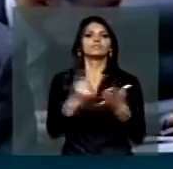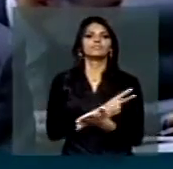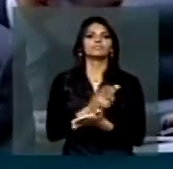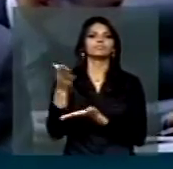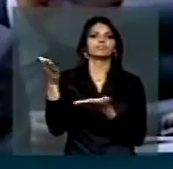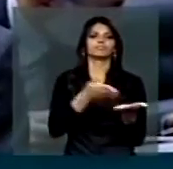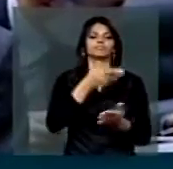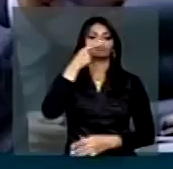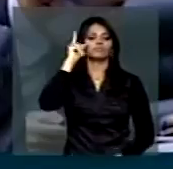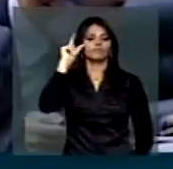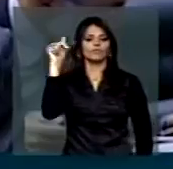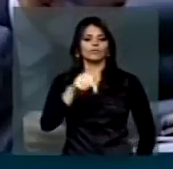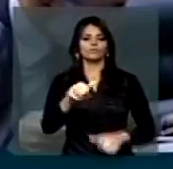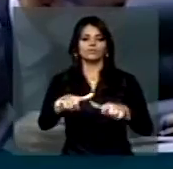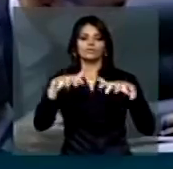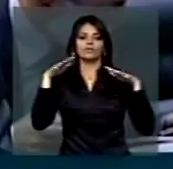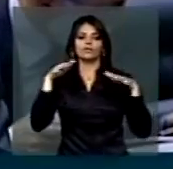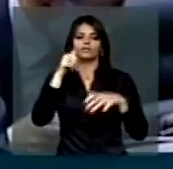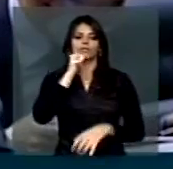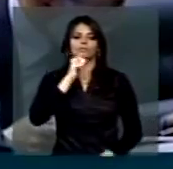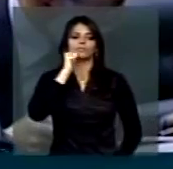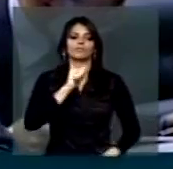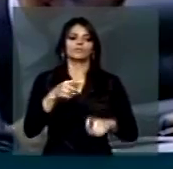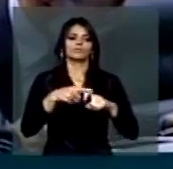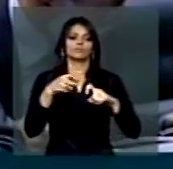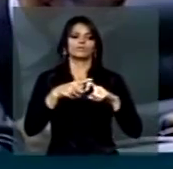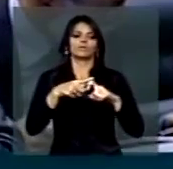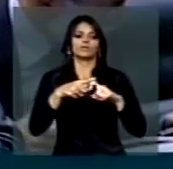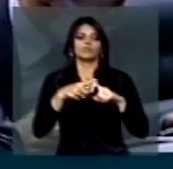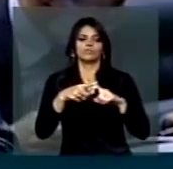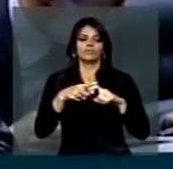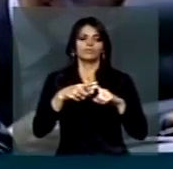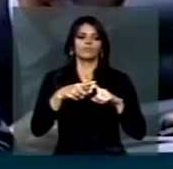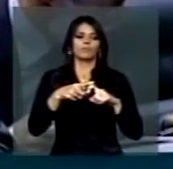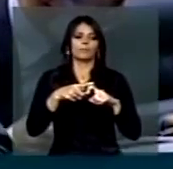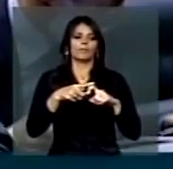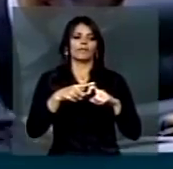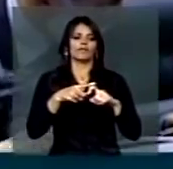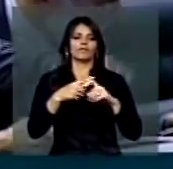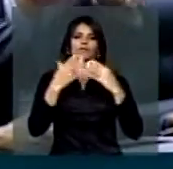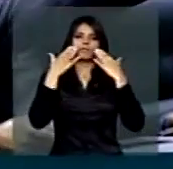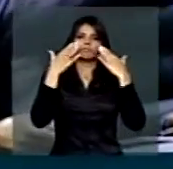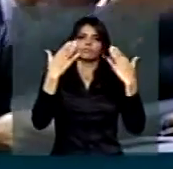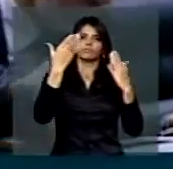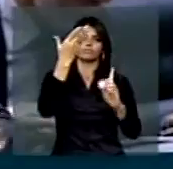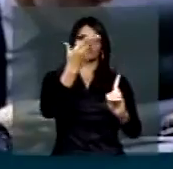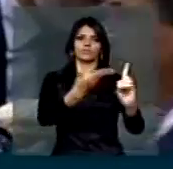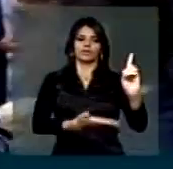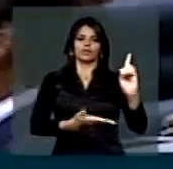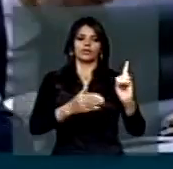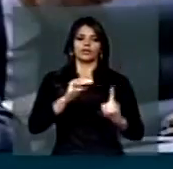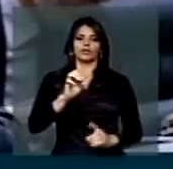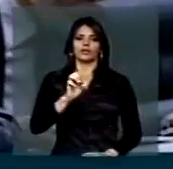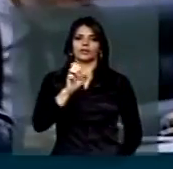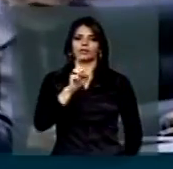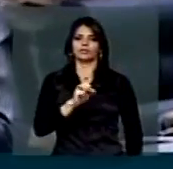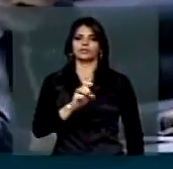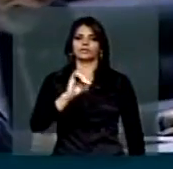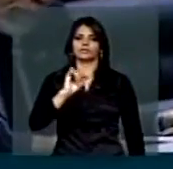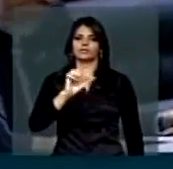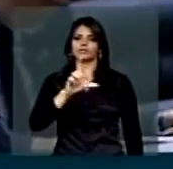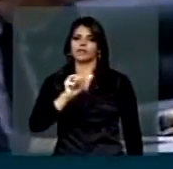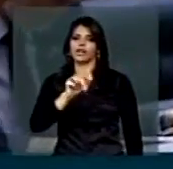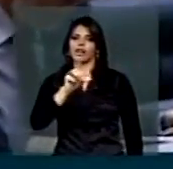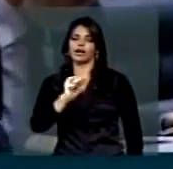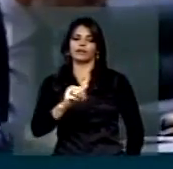ontem, aqui no plenário da doutora que foi apresentada aqui, que está exilada agora